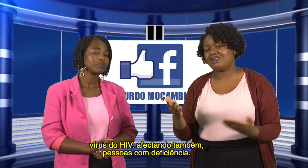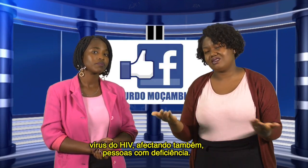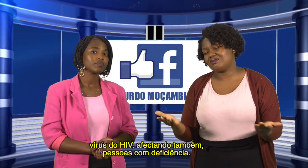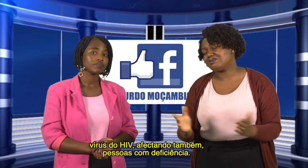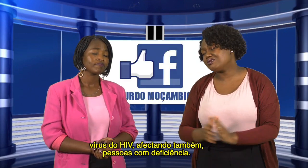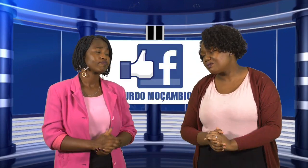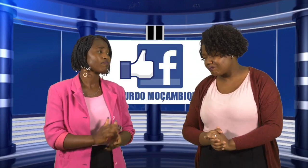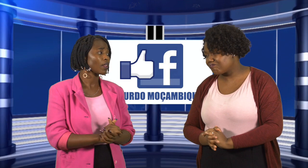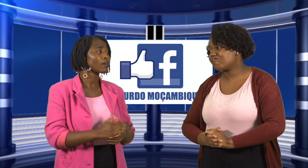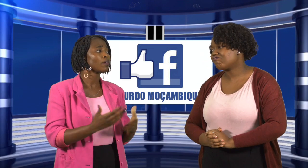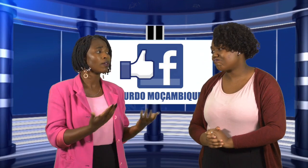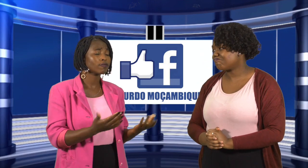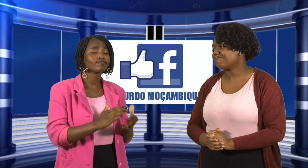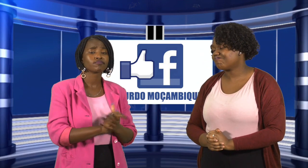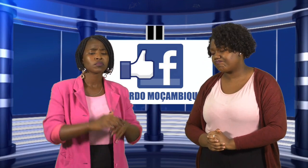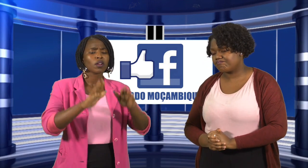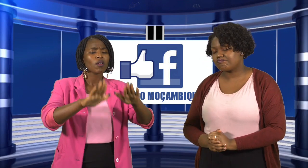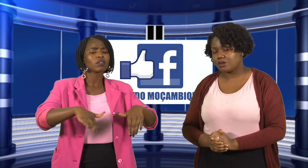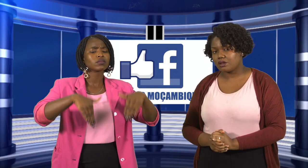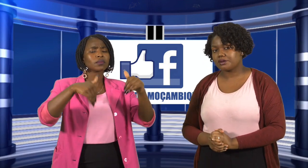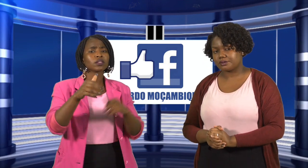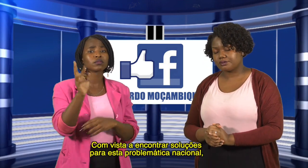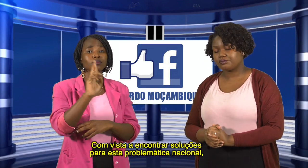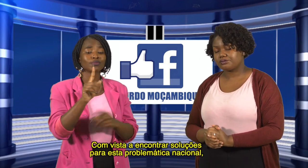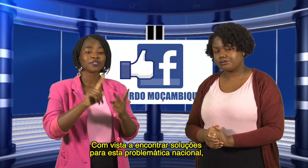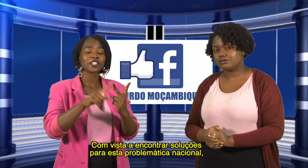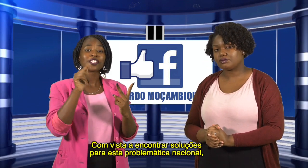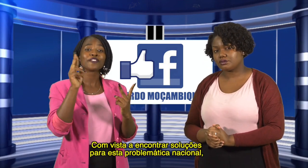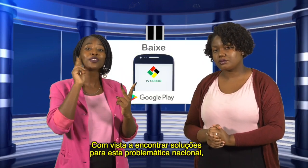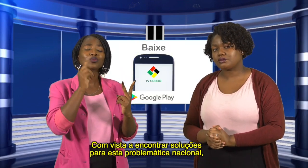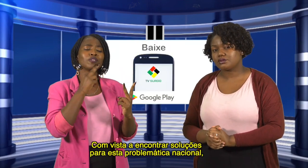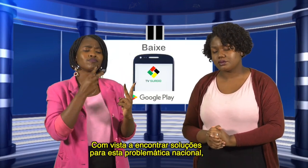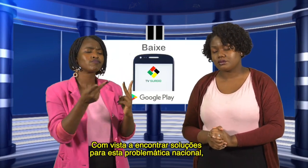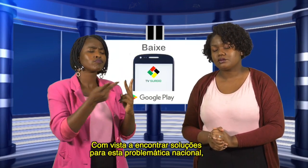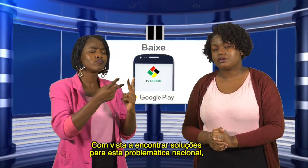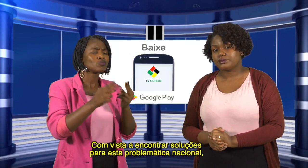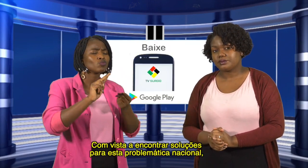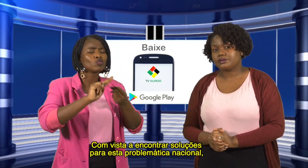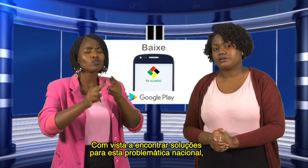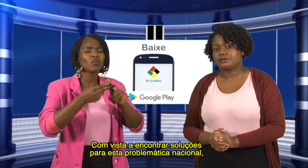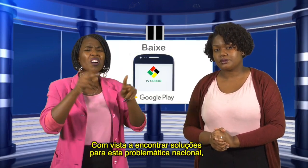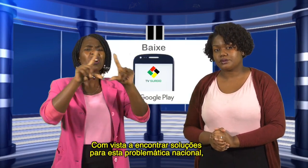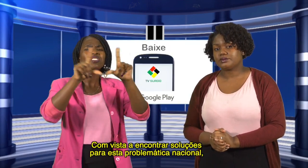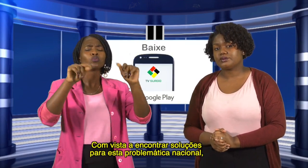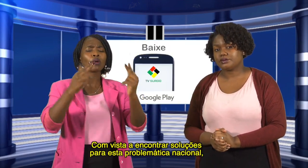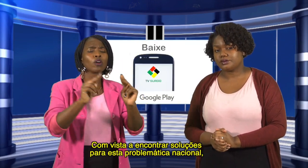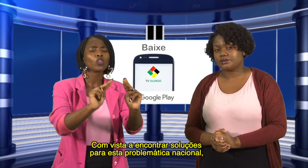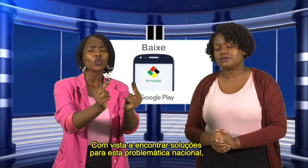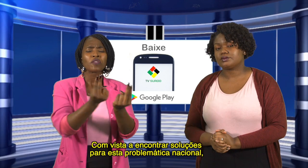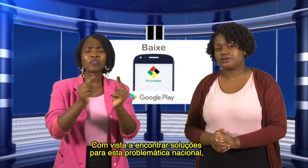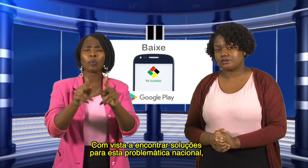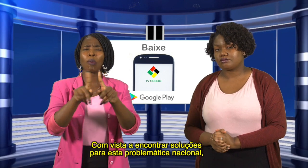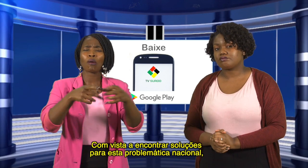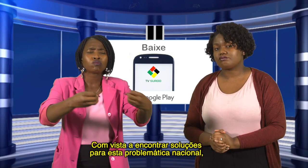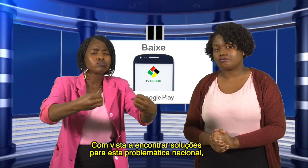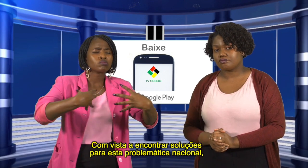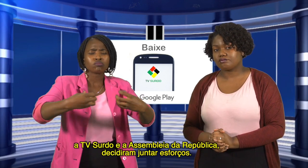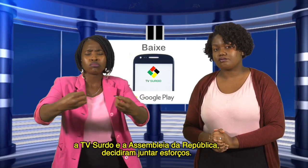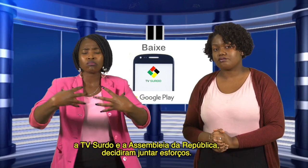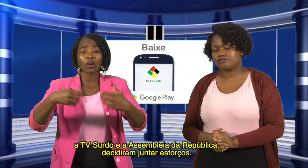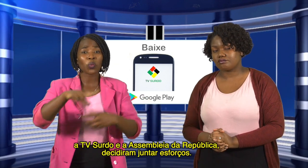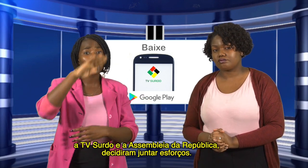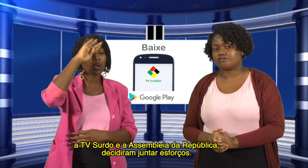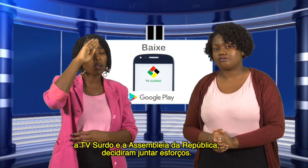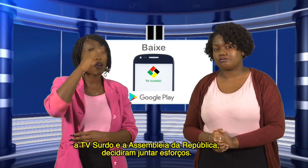pessoas com deficiência com vista a encontrar soluções para esta problemática nacional a tv